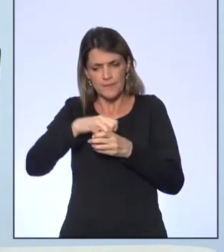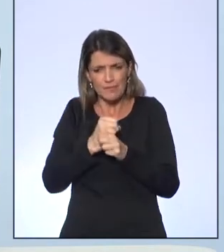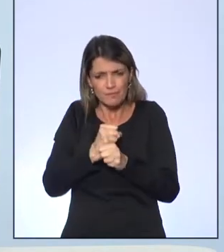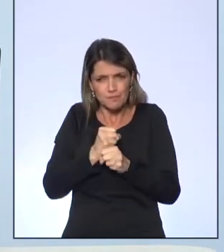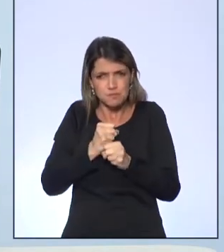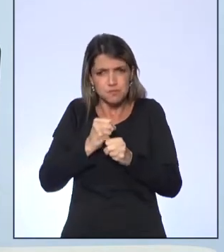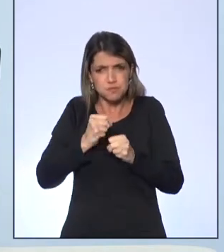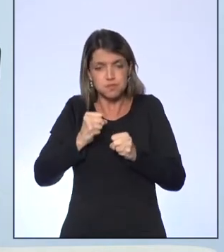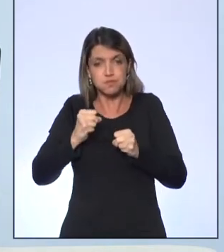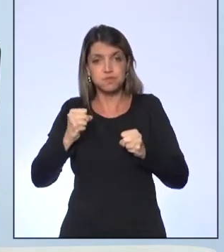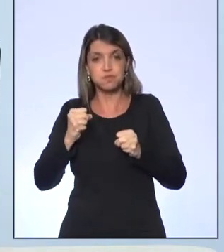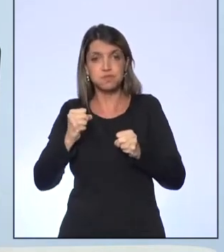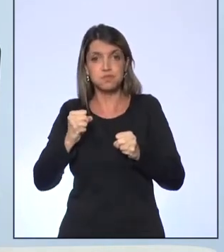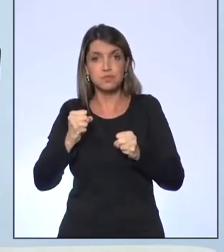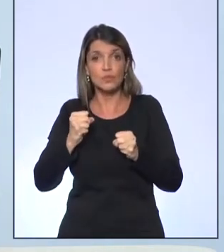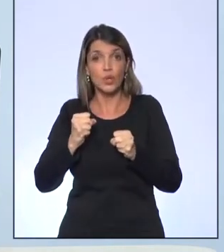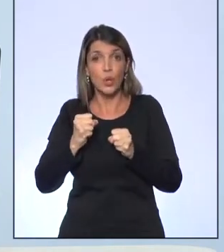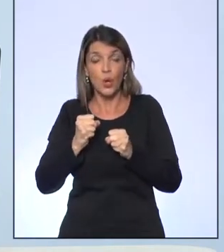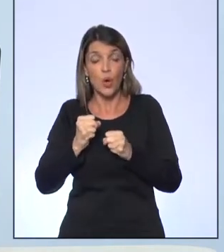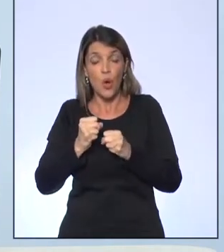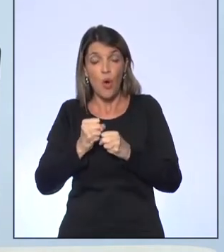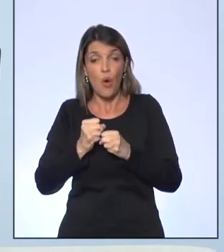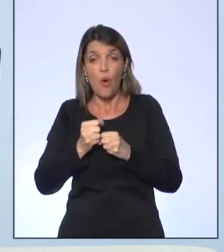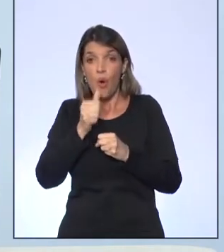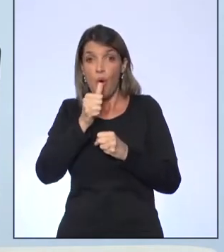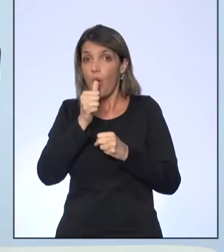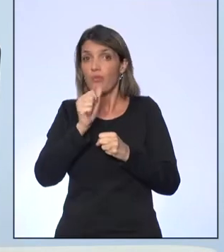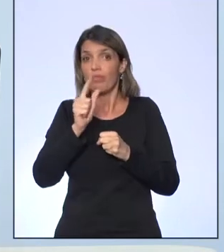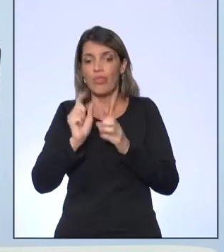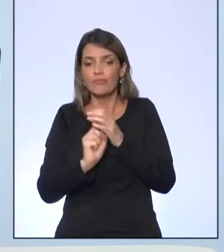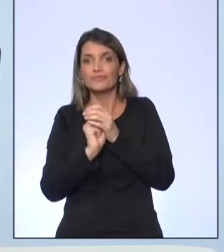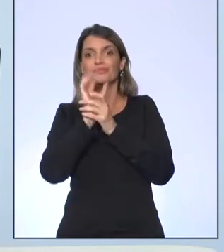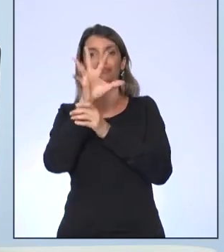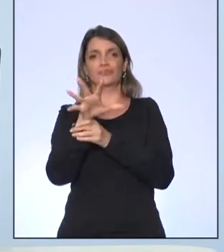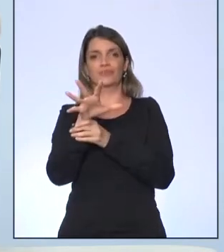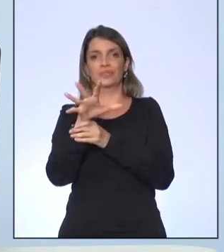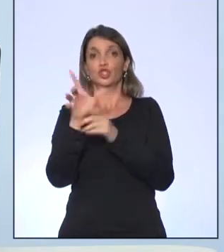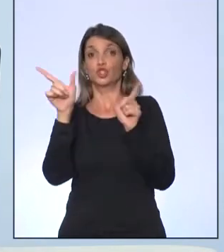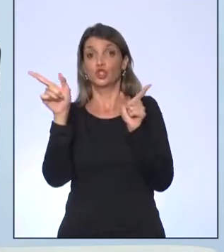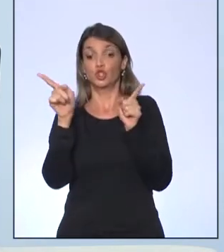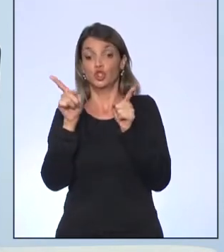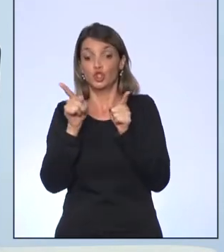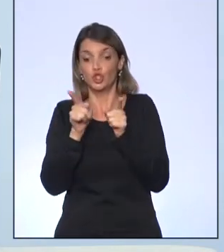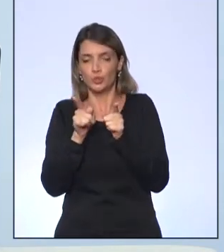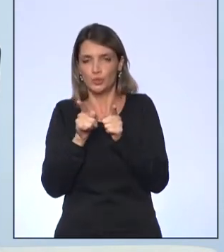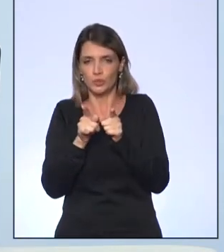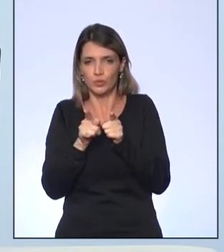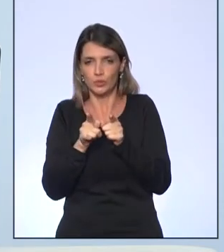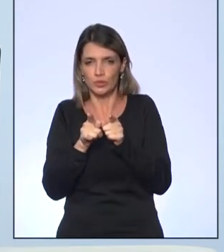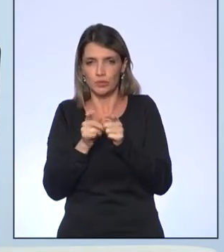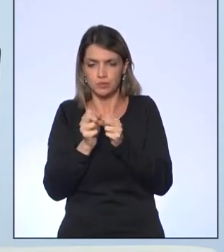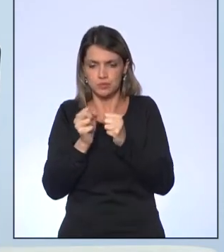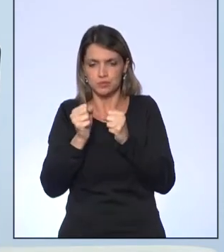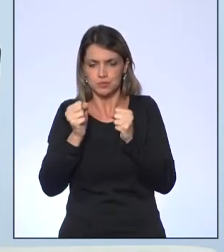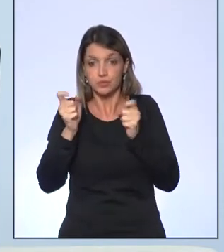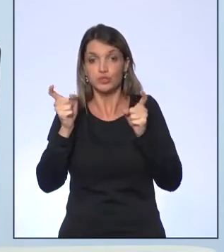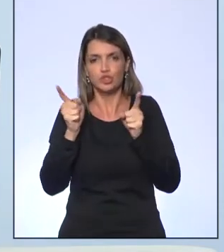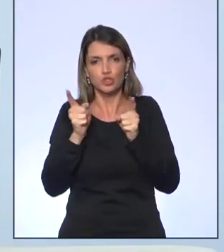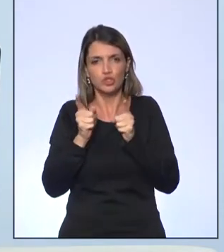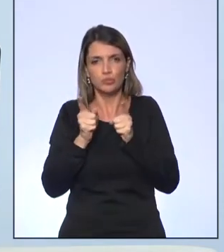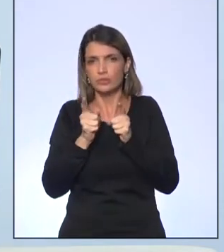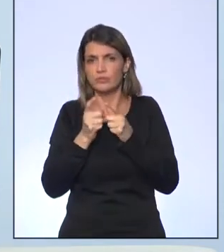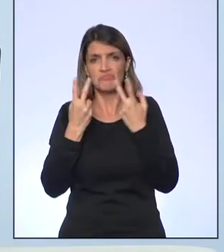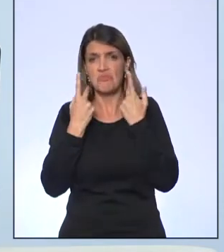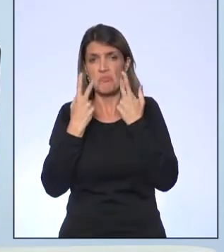tivesse aumentado, o meu refrigerante não conseguiria sair. A minha pressão, ela diminuiu, ela ficou igual à pressão normal